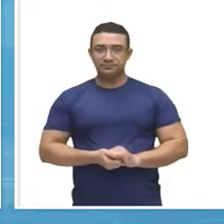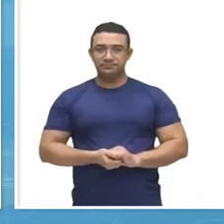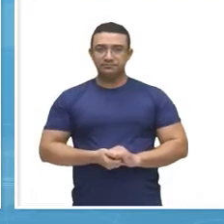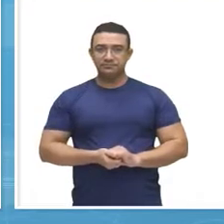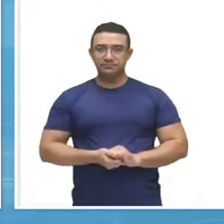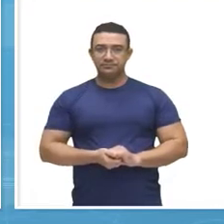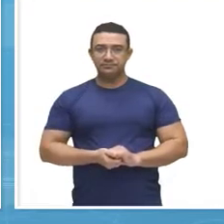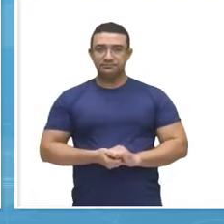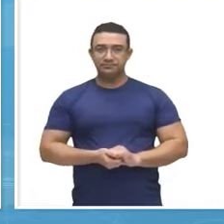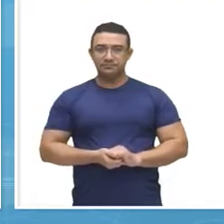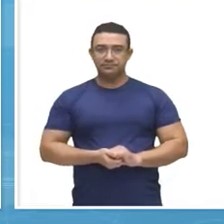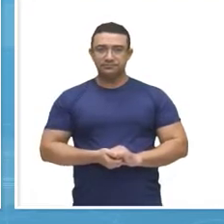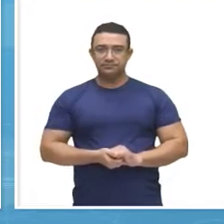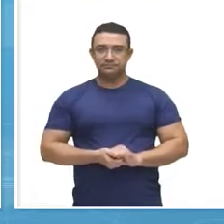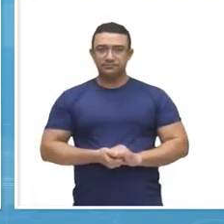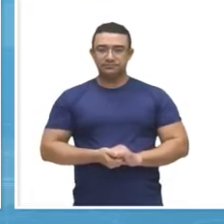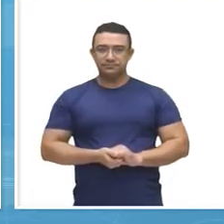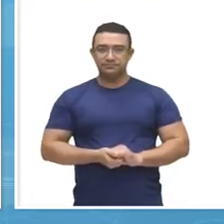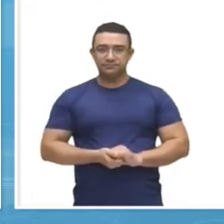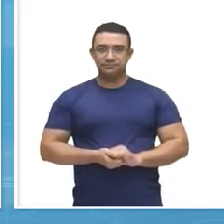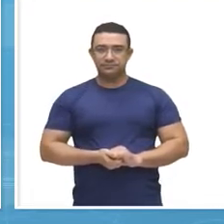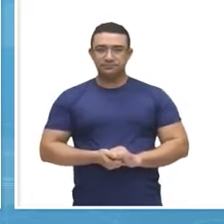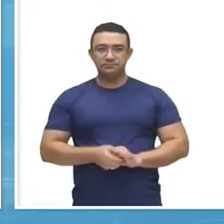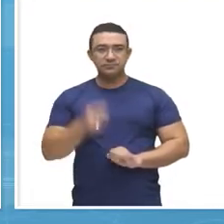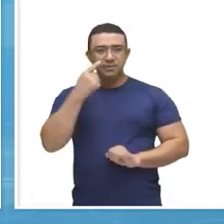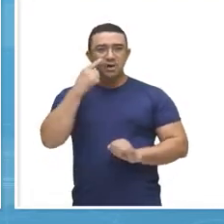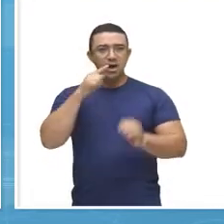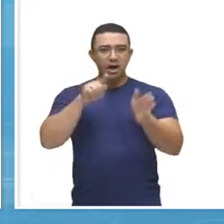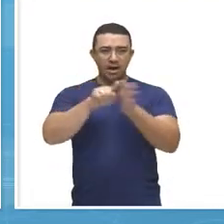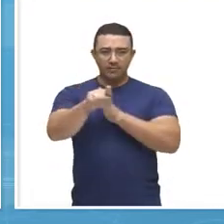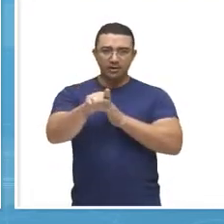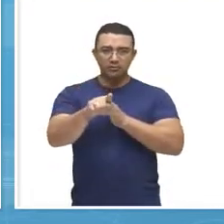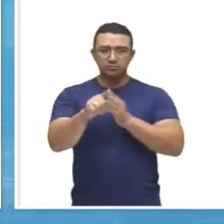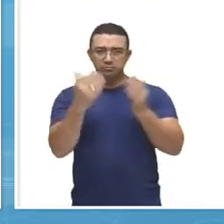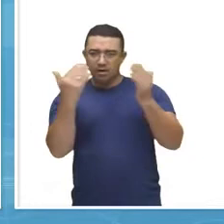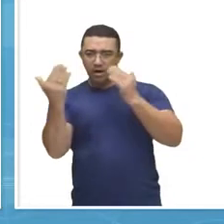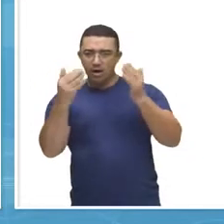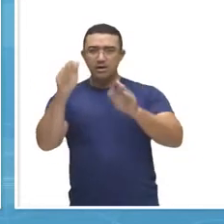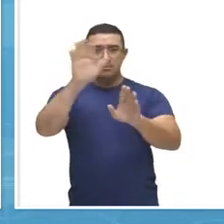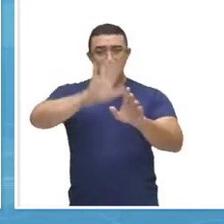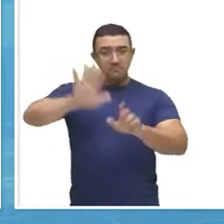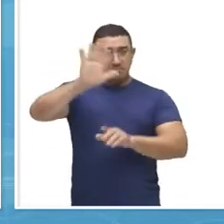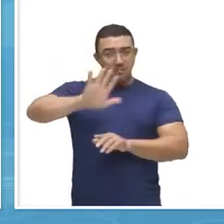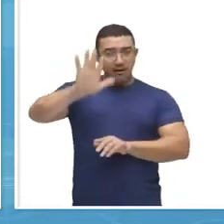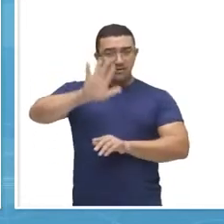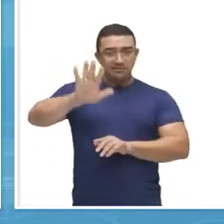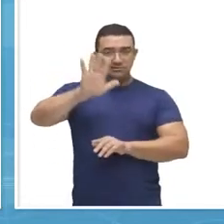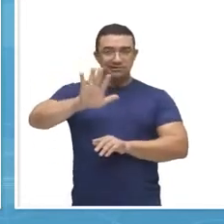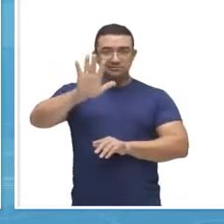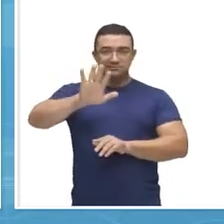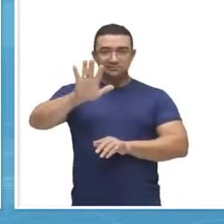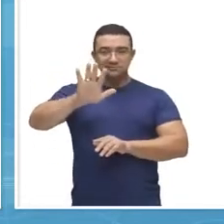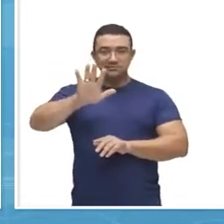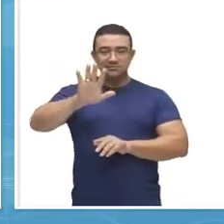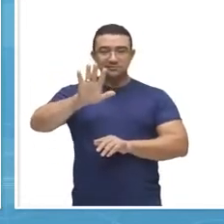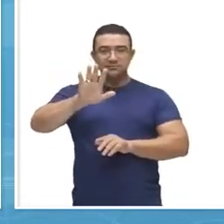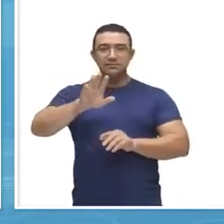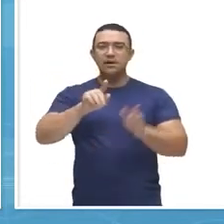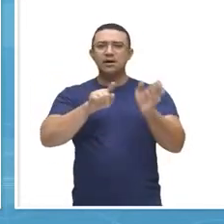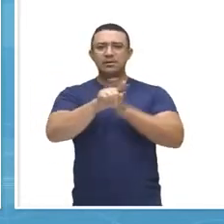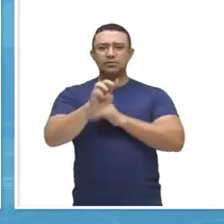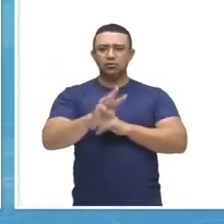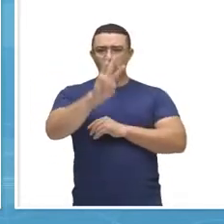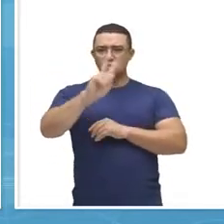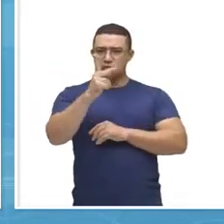Olha só, o que está acontecendo então, gente, nessa pergunta? Analise a imagem, tá? Olha só. Nosso personagem, nós temos